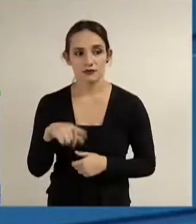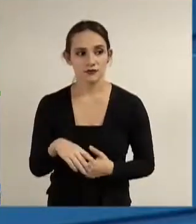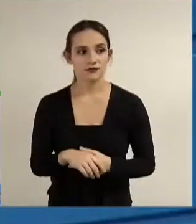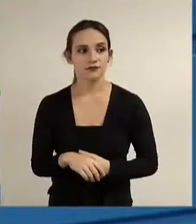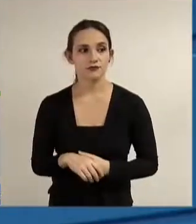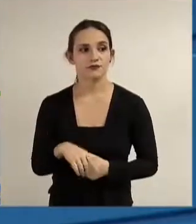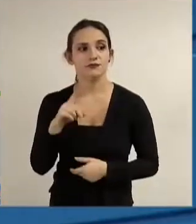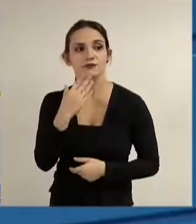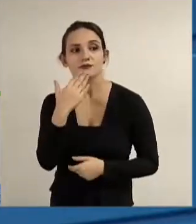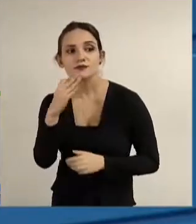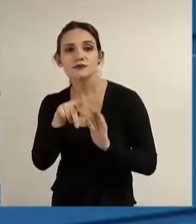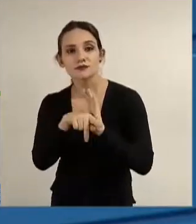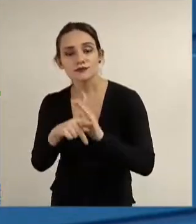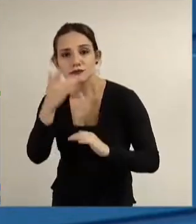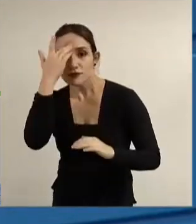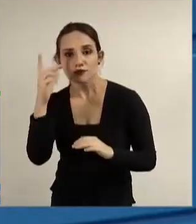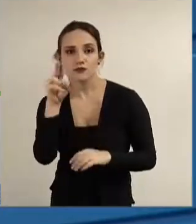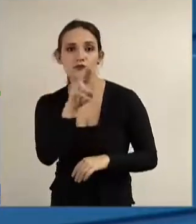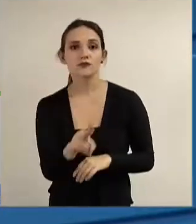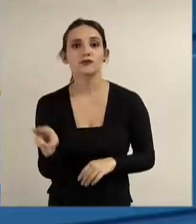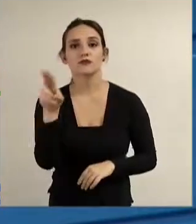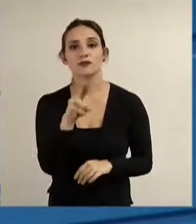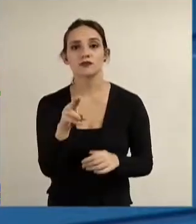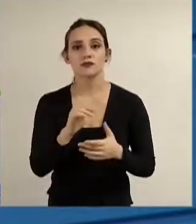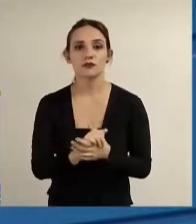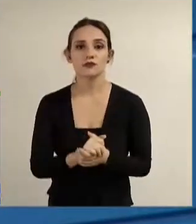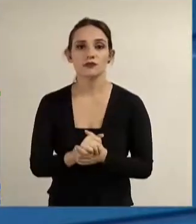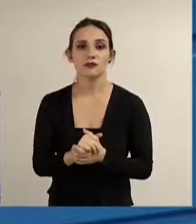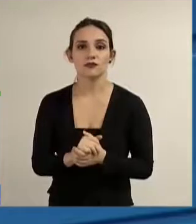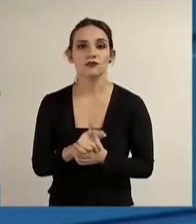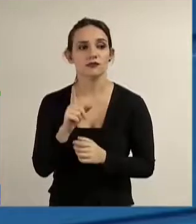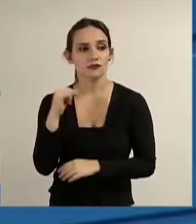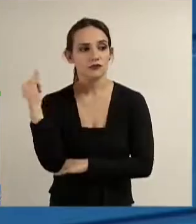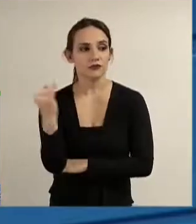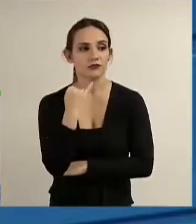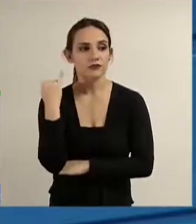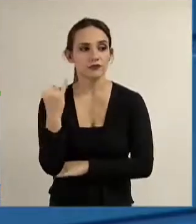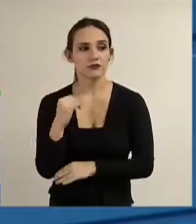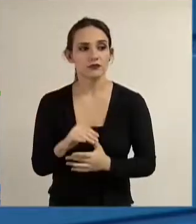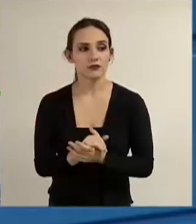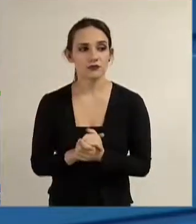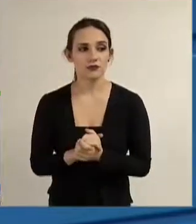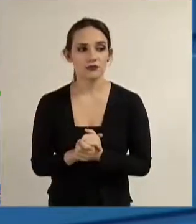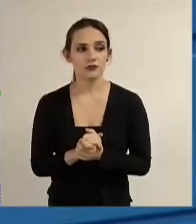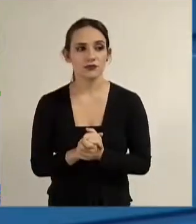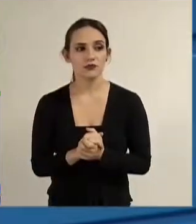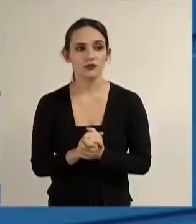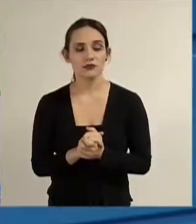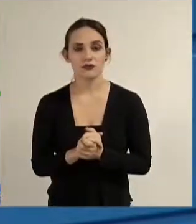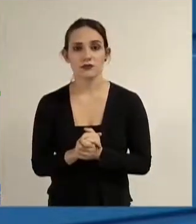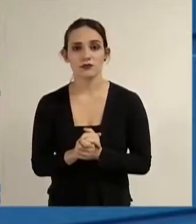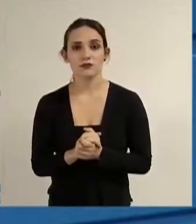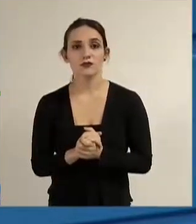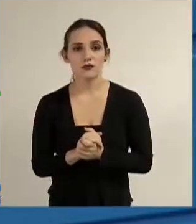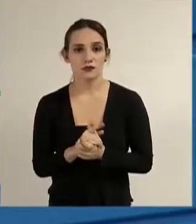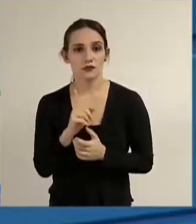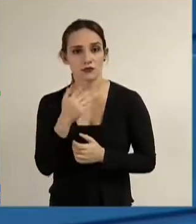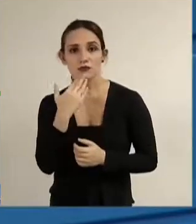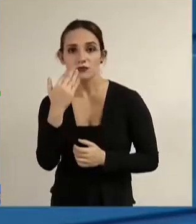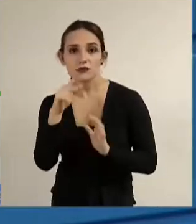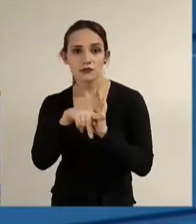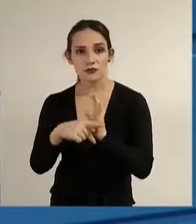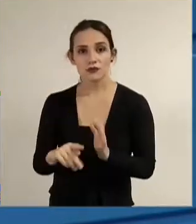uma reclamação ali das pessoas que utilizam aquela importante via. Aqui nós estamos também endereçando esse pedido